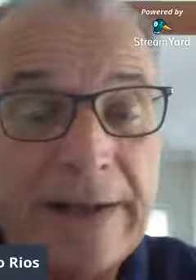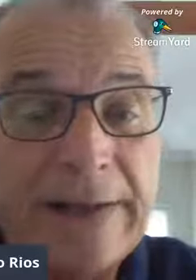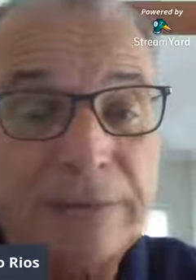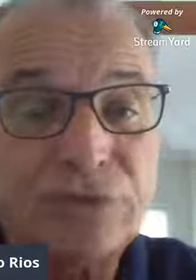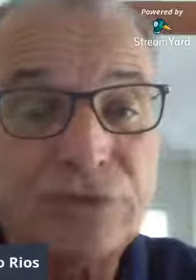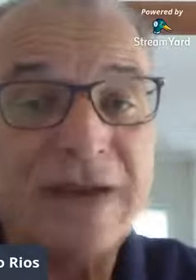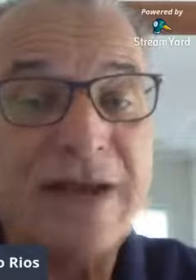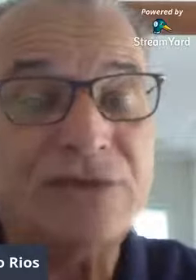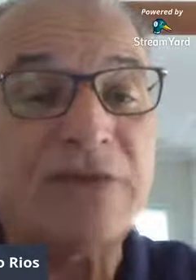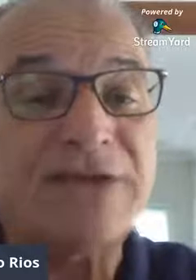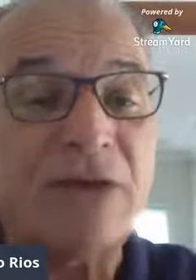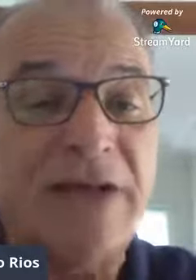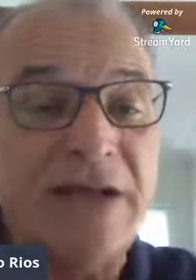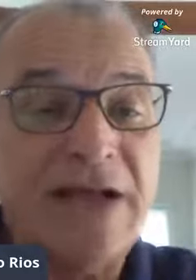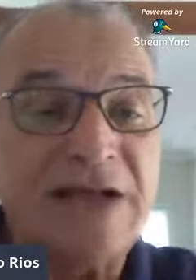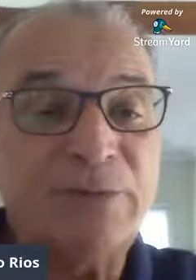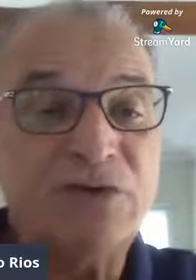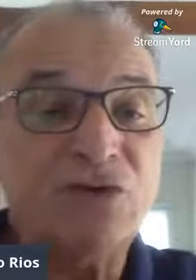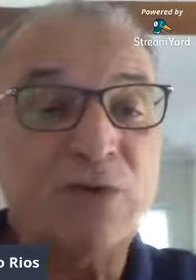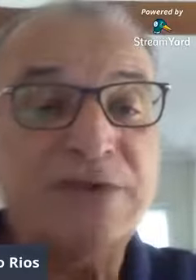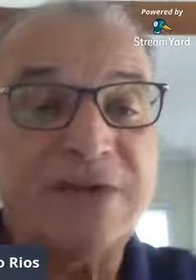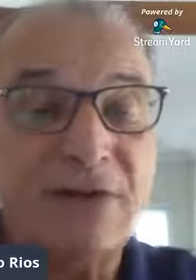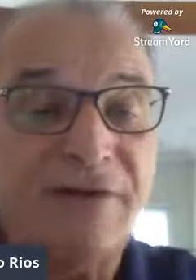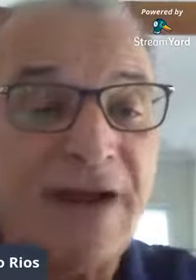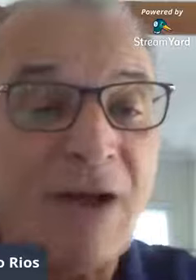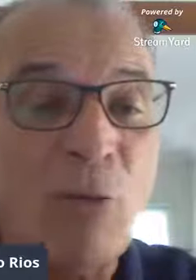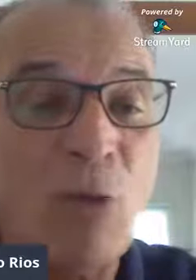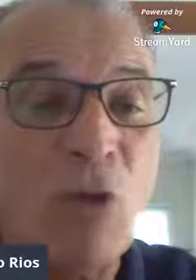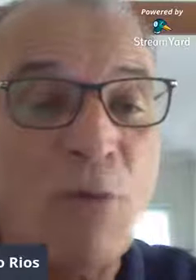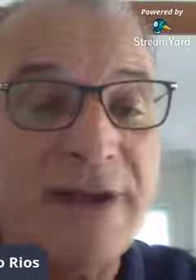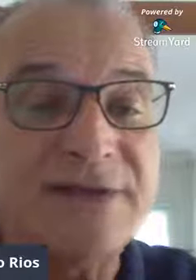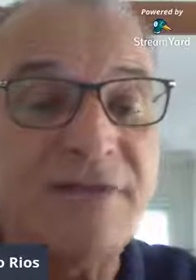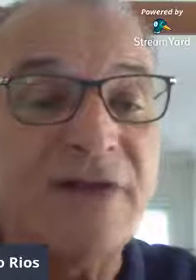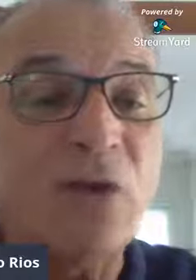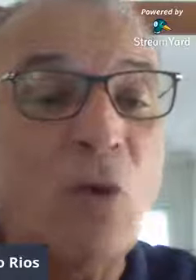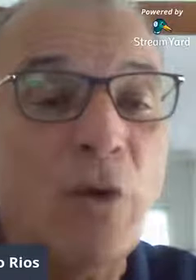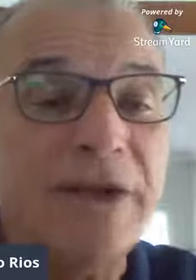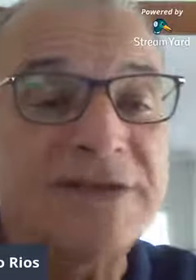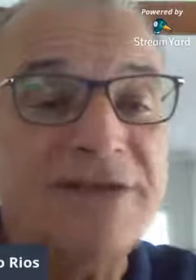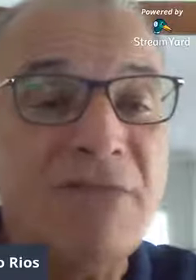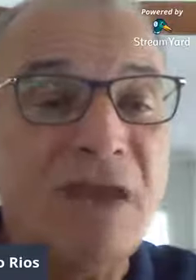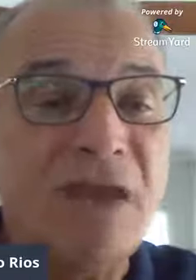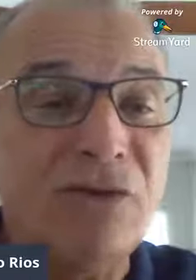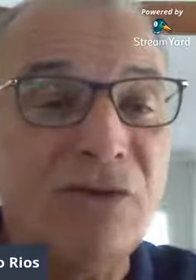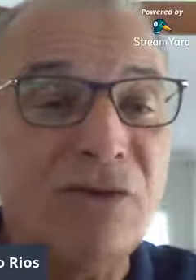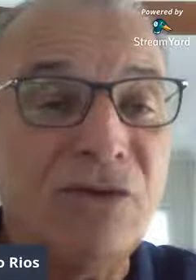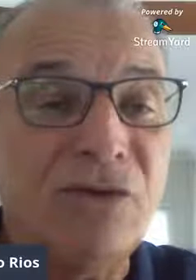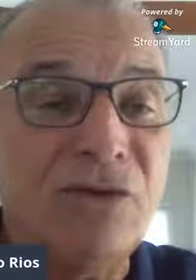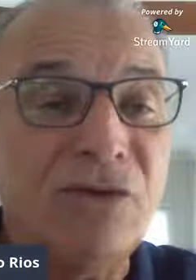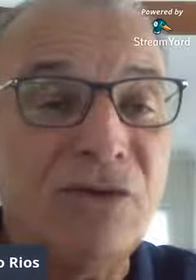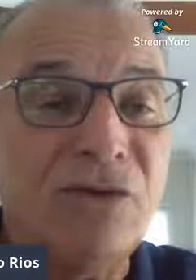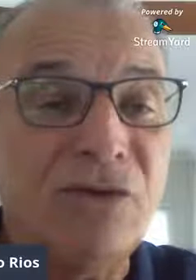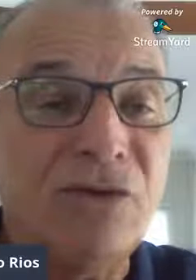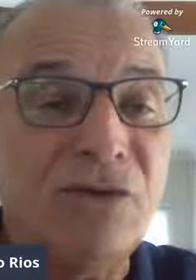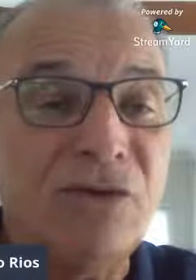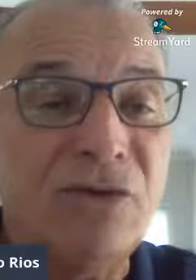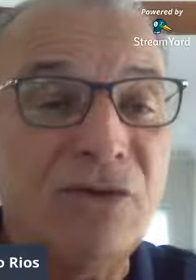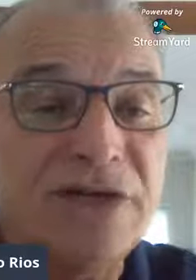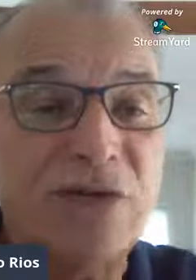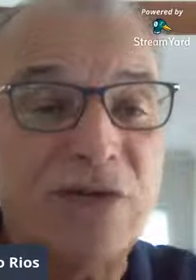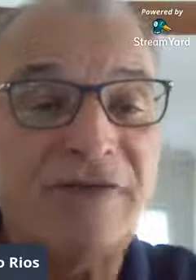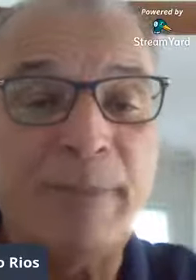Os canais começaram a abrir, as pessoas começaram a falar um pouco mais sem vergonha, sem medo de